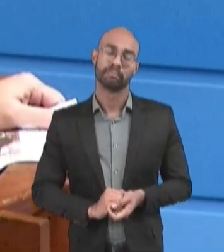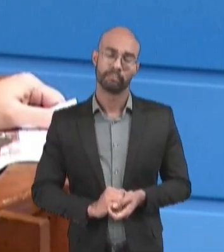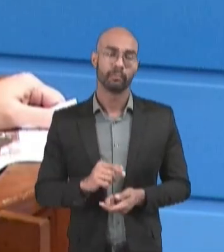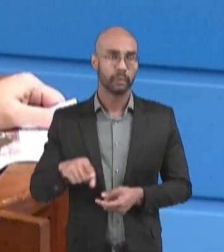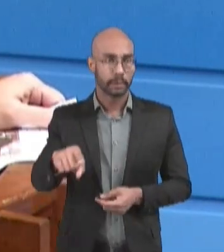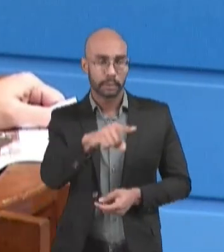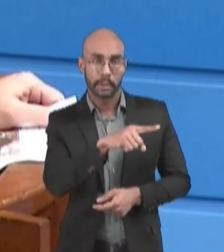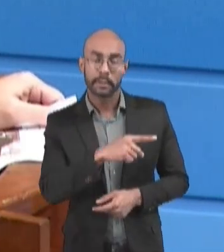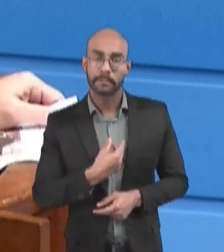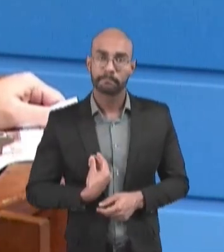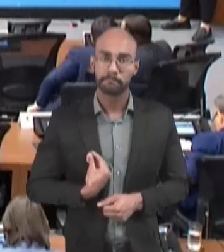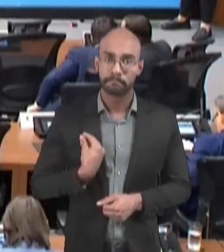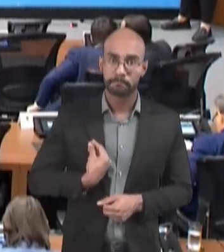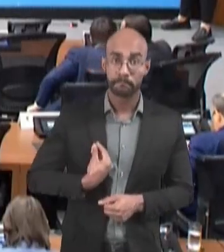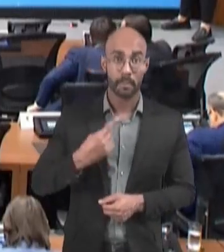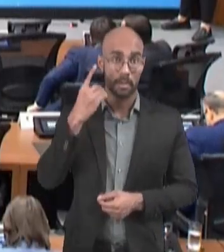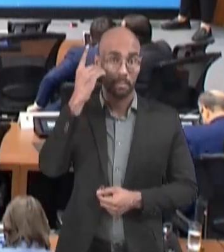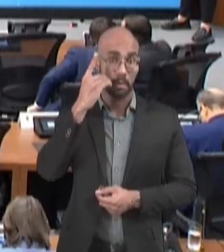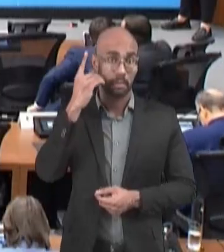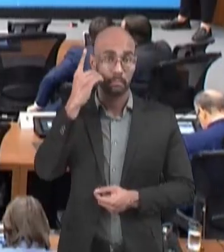aos colegas deputados.